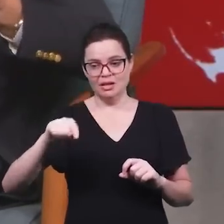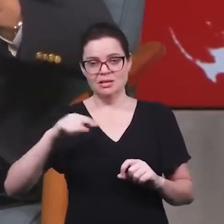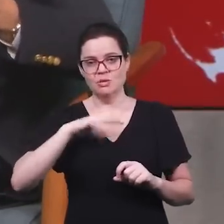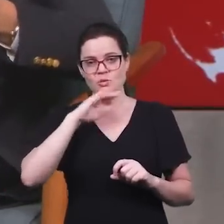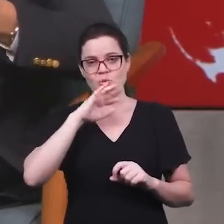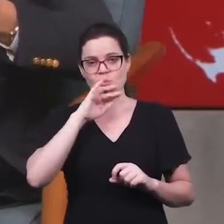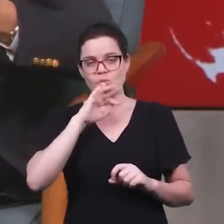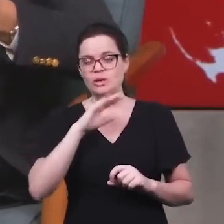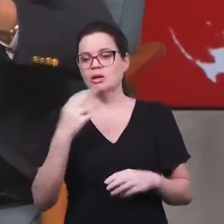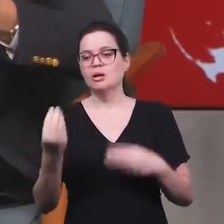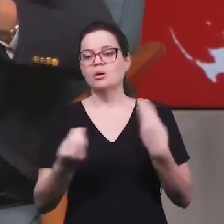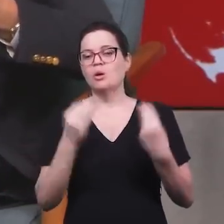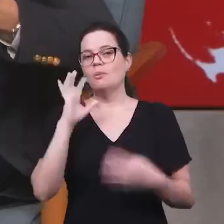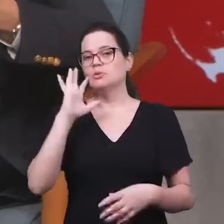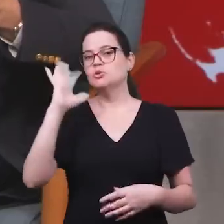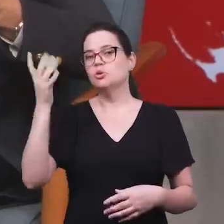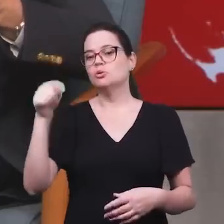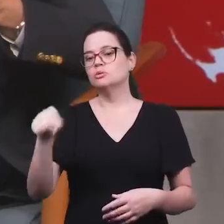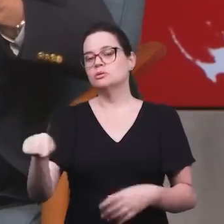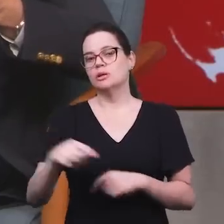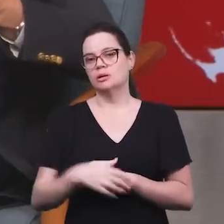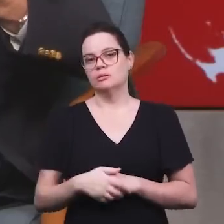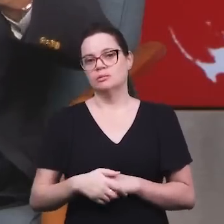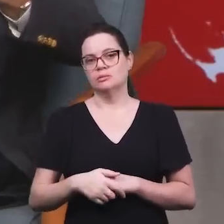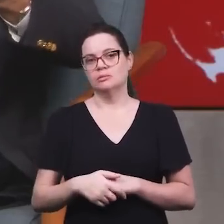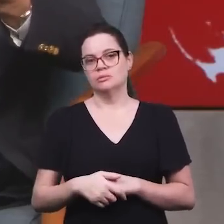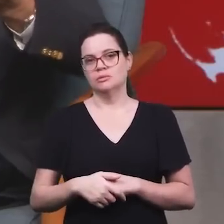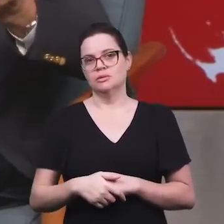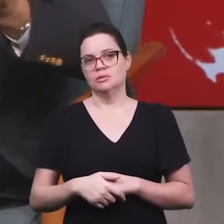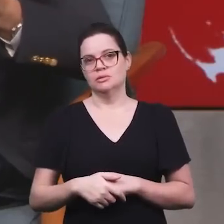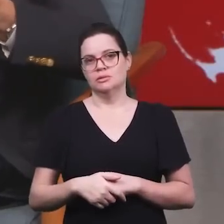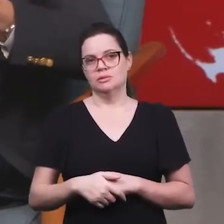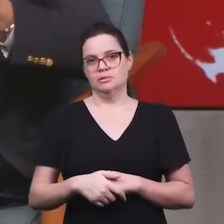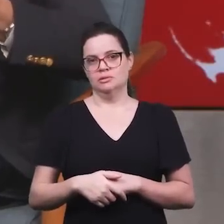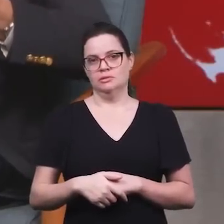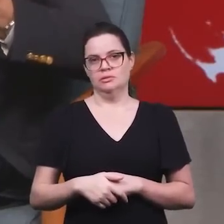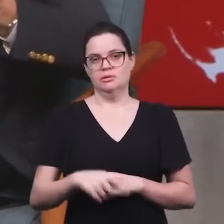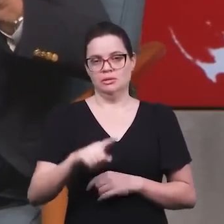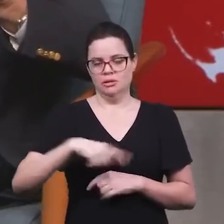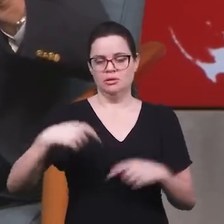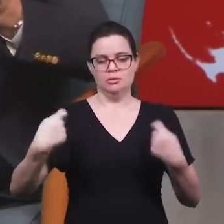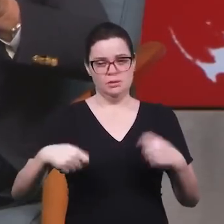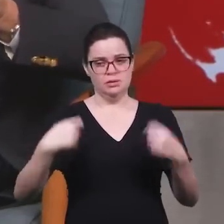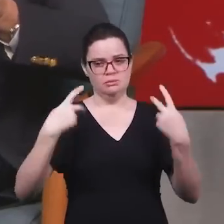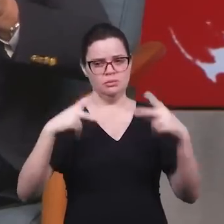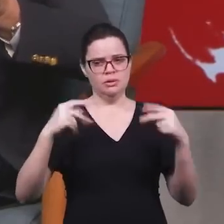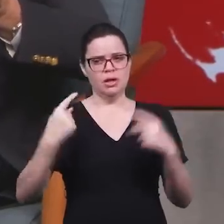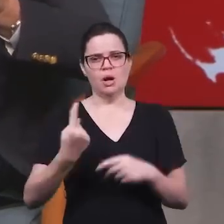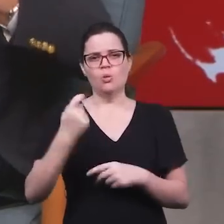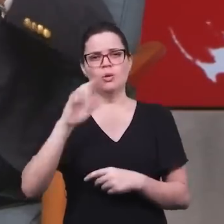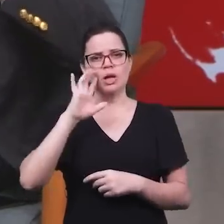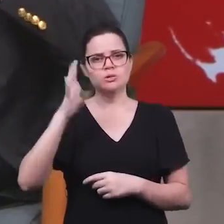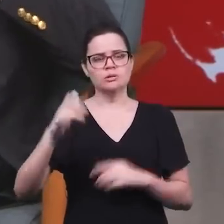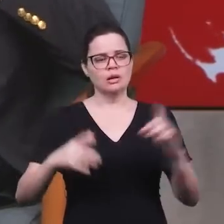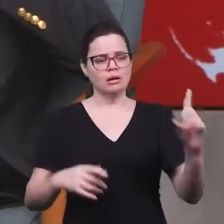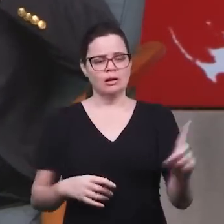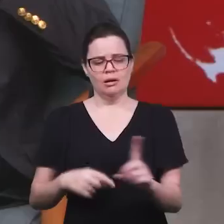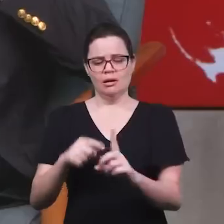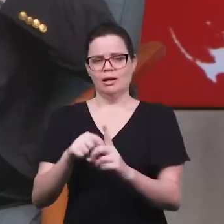solução para eles? E essa é uma mensagem que nós temos que pregar. A única solução é Jesus se